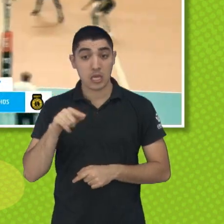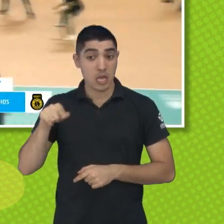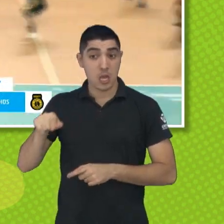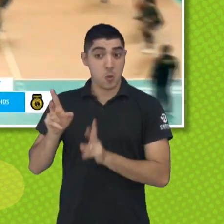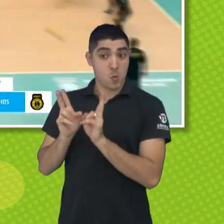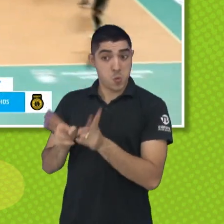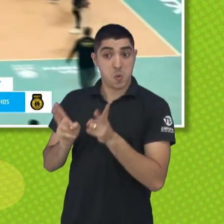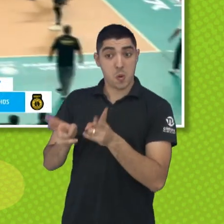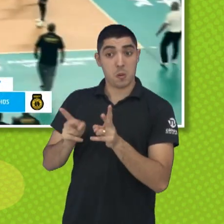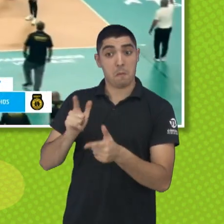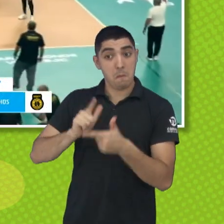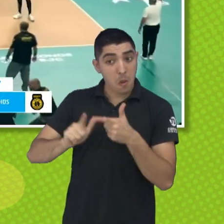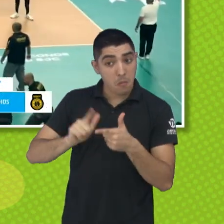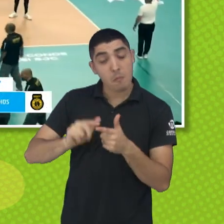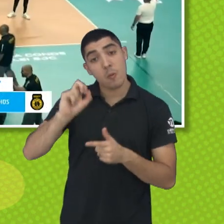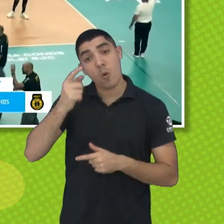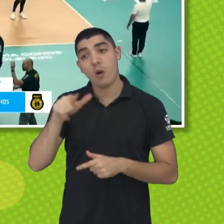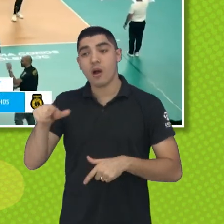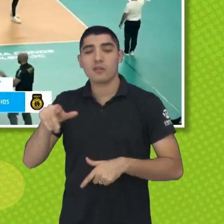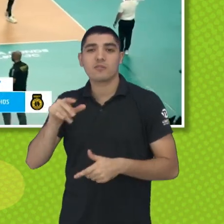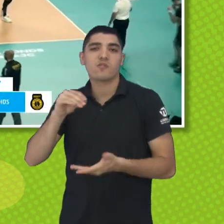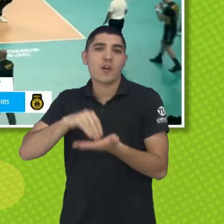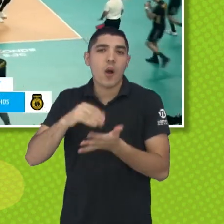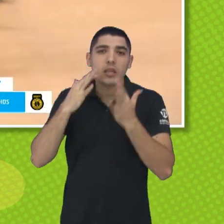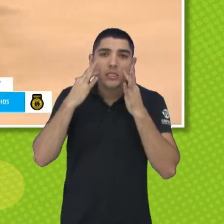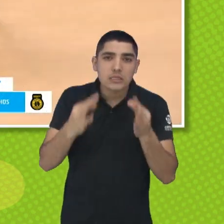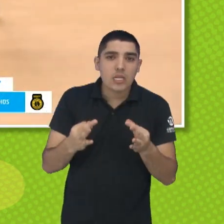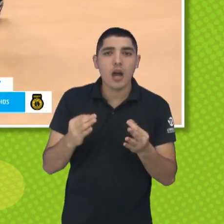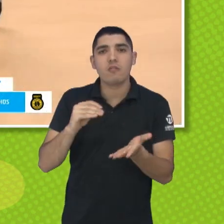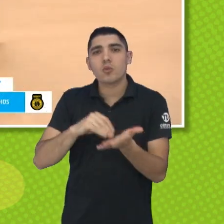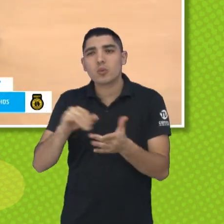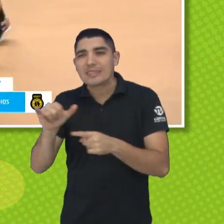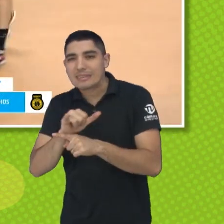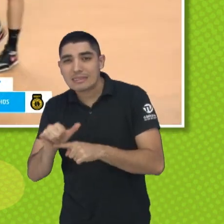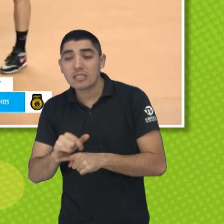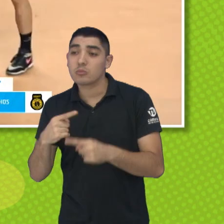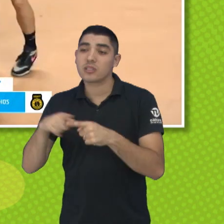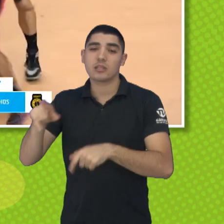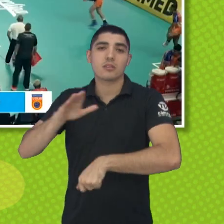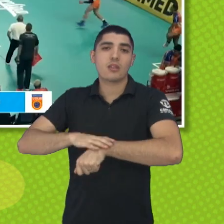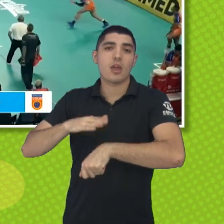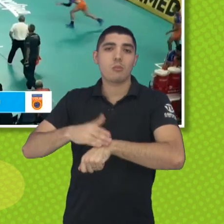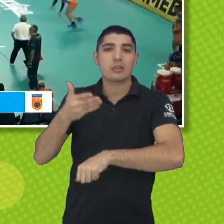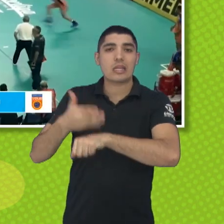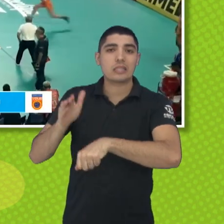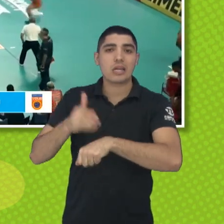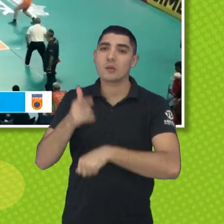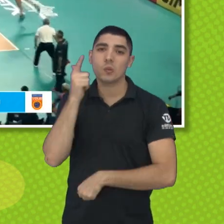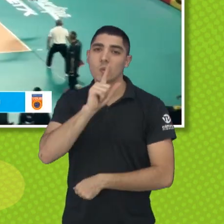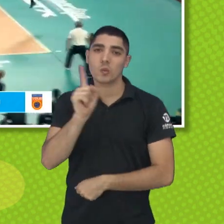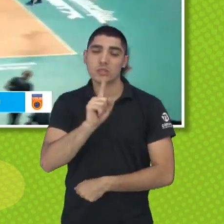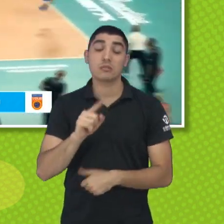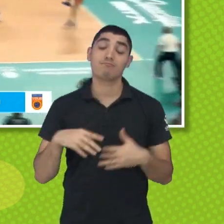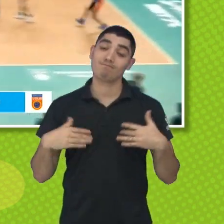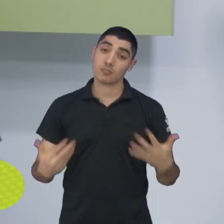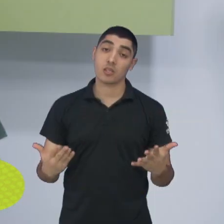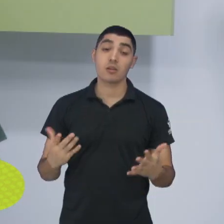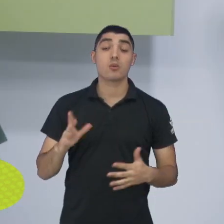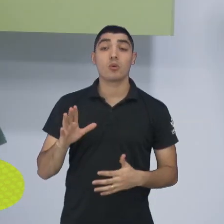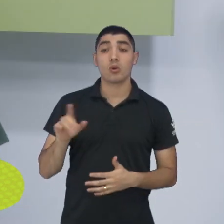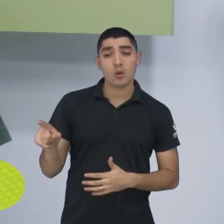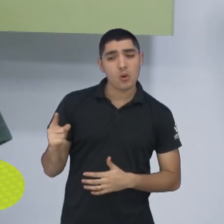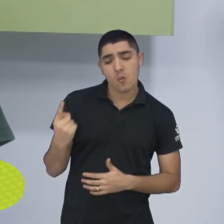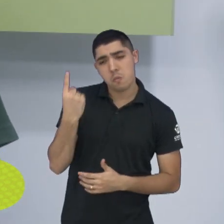mais a questão mesmo de entrosamento, enfim, do time que não tem muito tempo para treinar, mas é um problema, o único problema, na